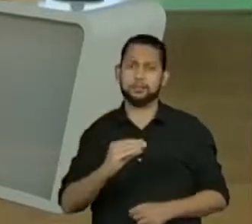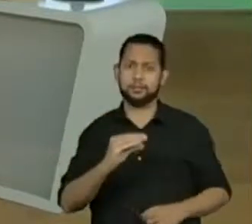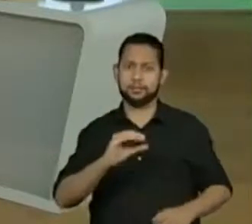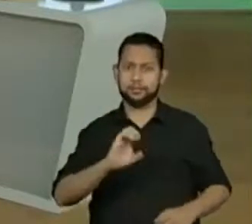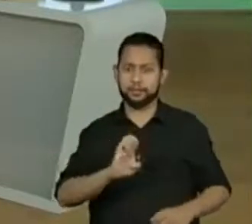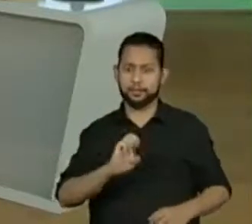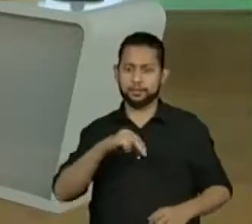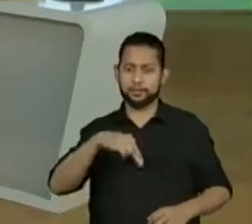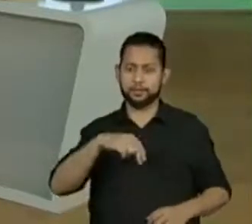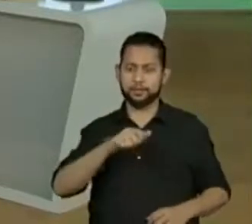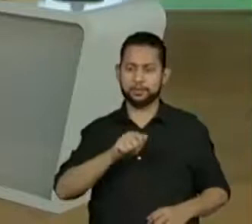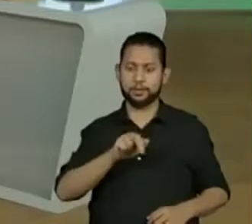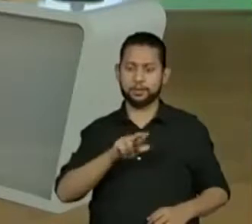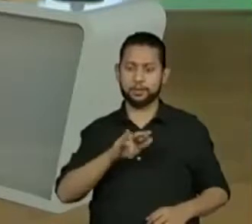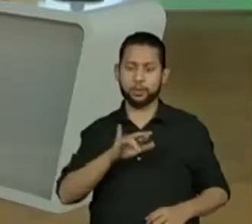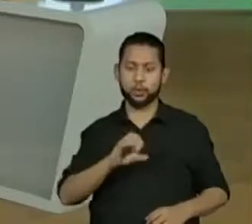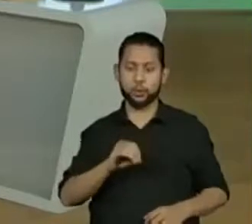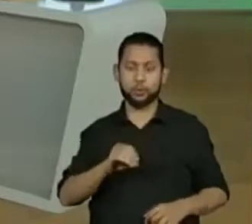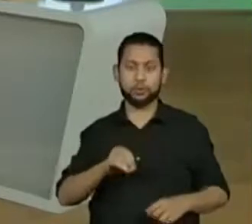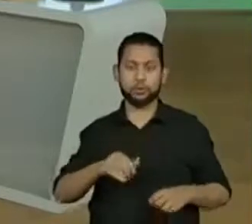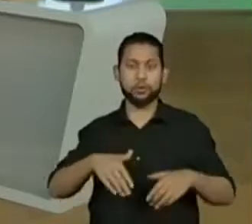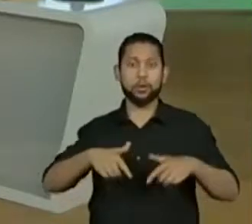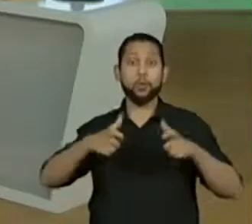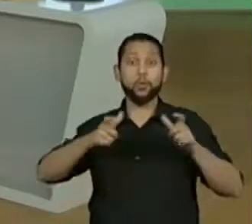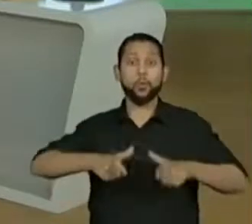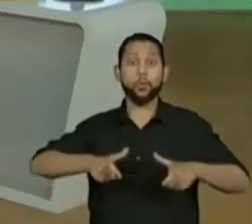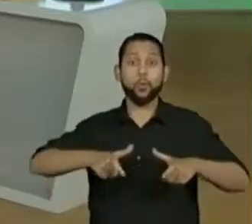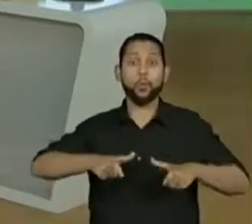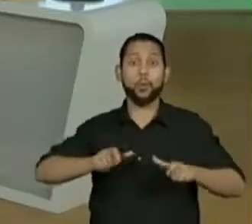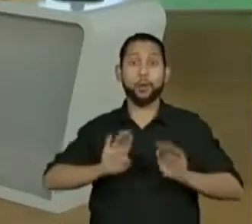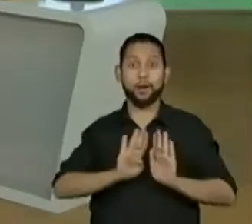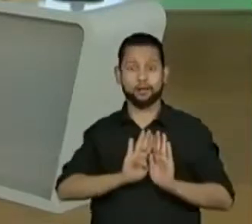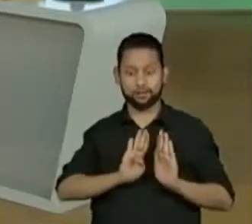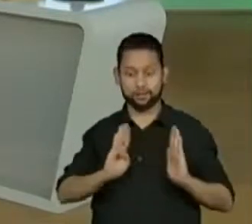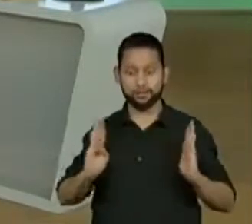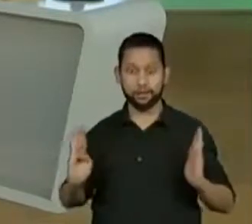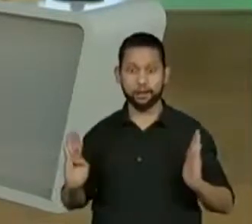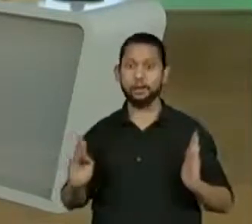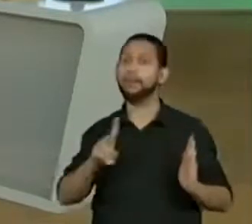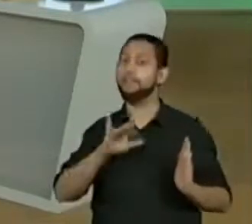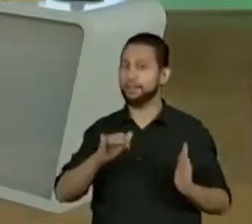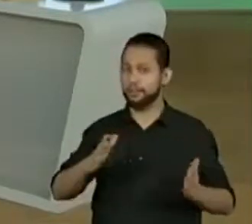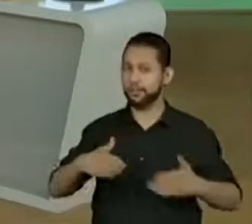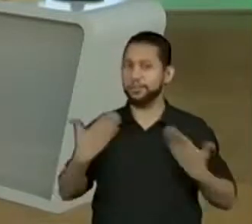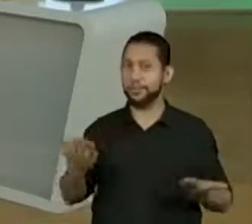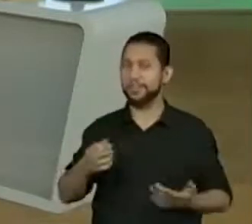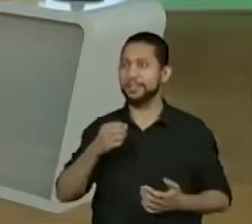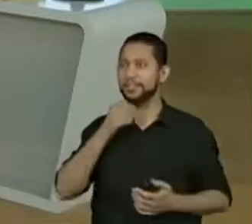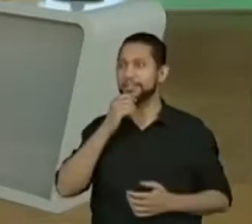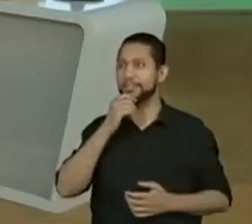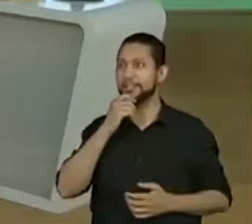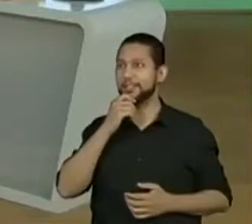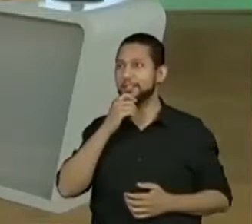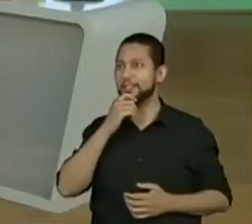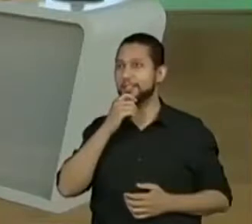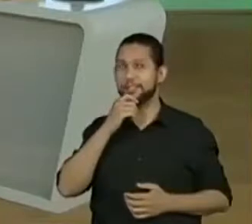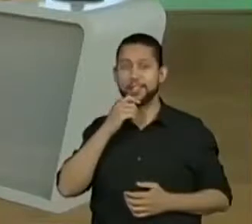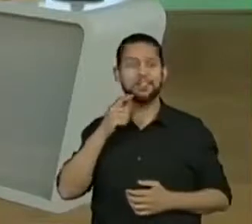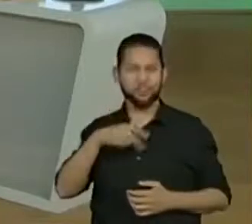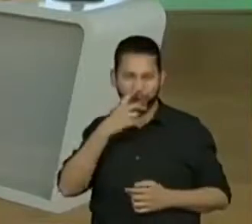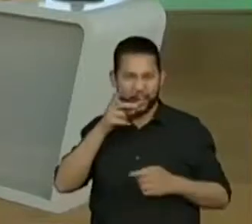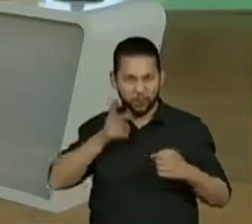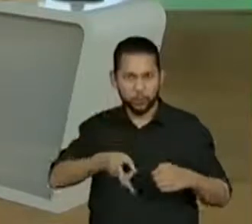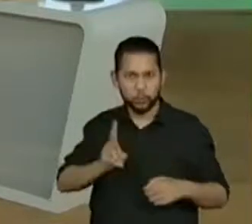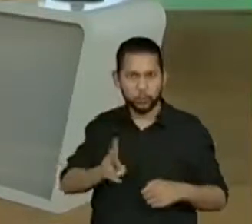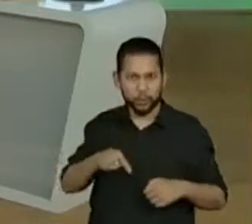no detalhe o cenário bingo não tem cenário não falei é uma surpresa tem gente achando que eu vou continuar com saudade